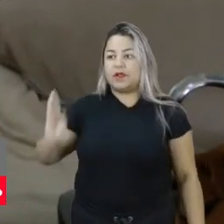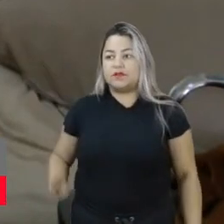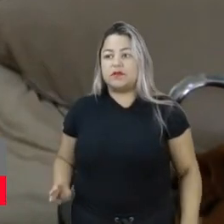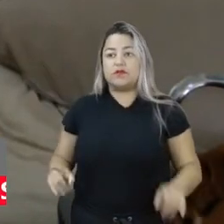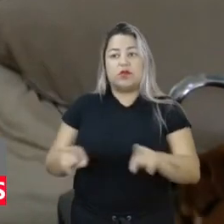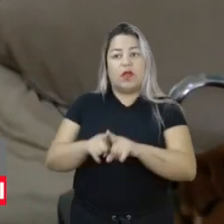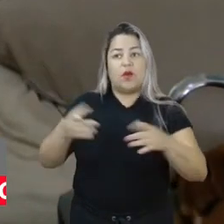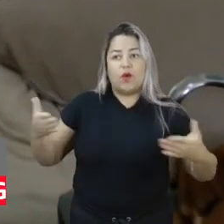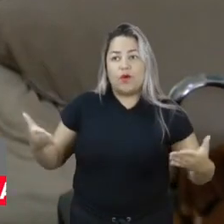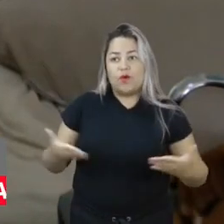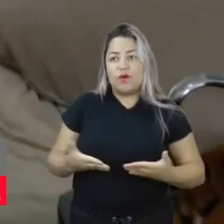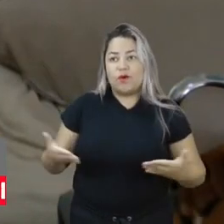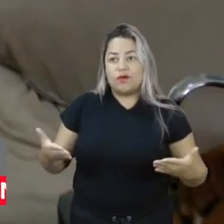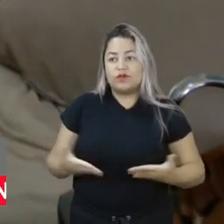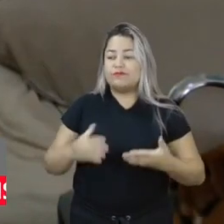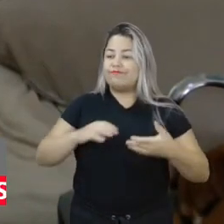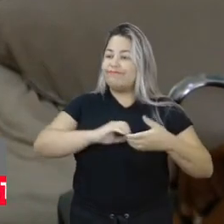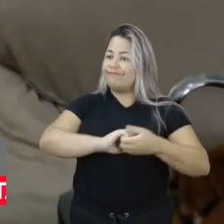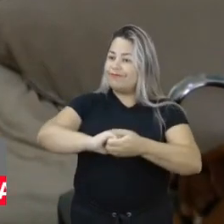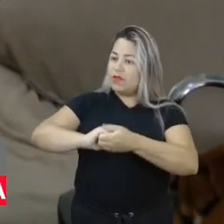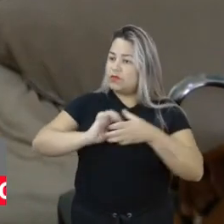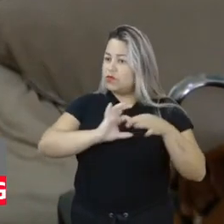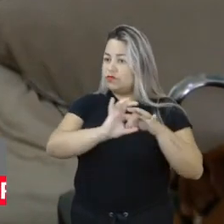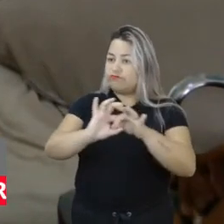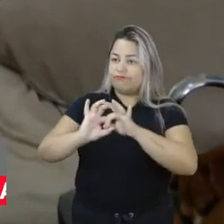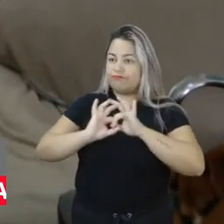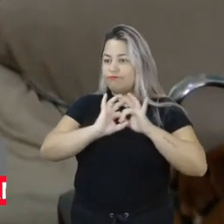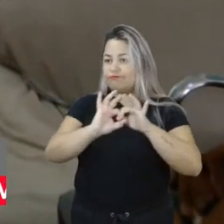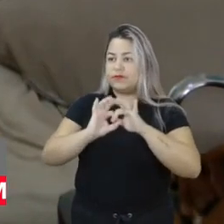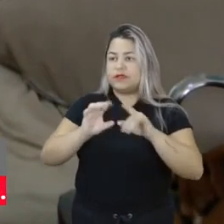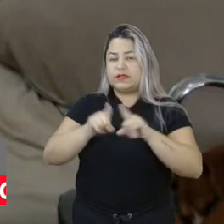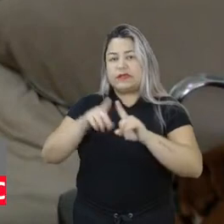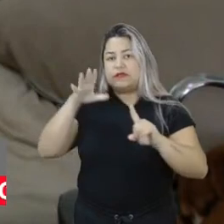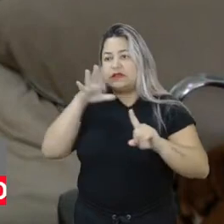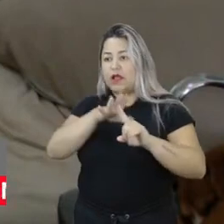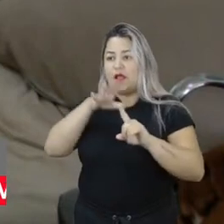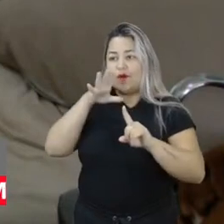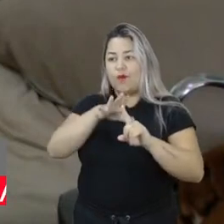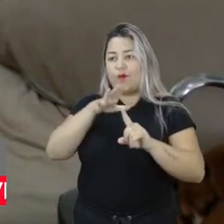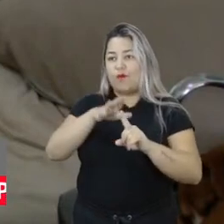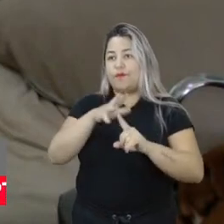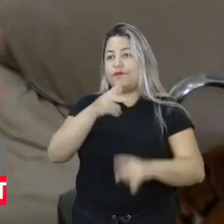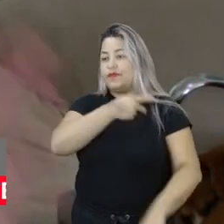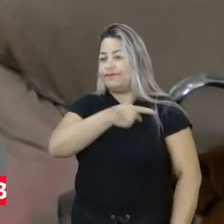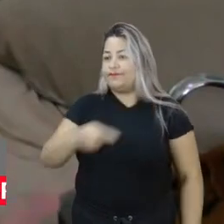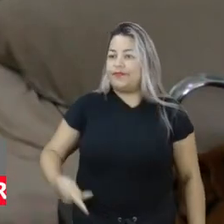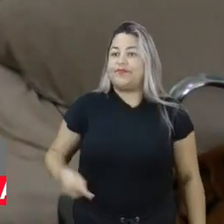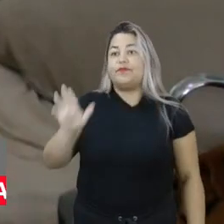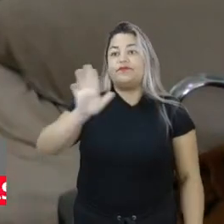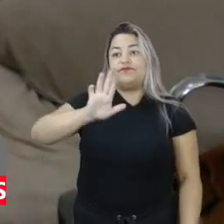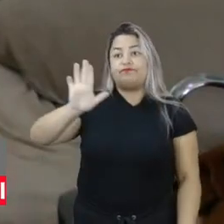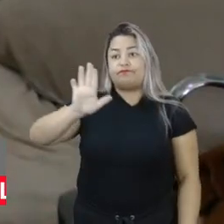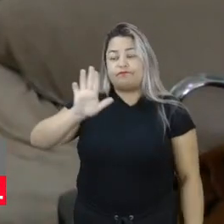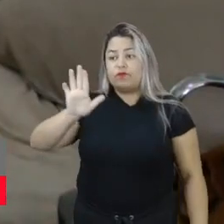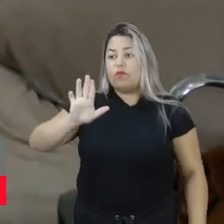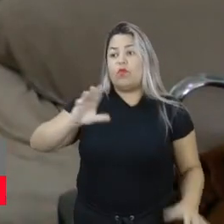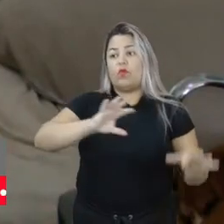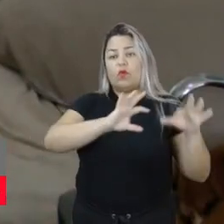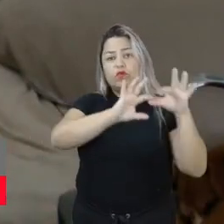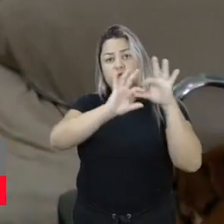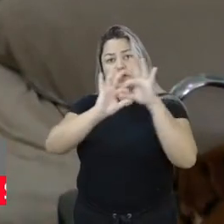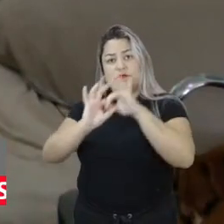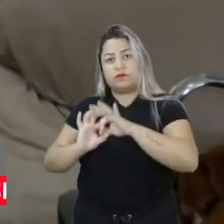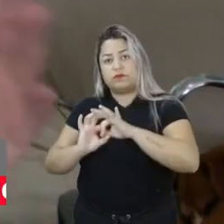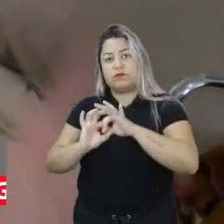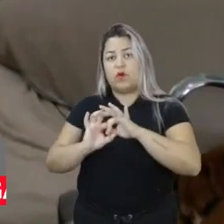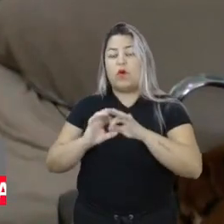que hoje andam de mãos dadas quando o assunto é atacar o governo Lula. Só para a gente contextualizar aqui o assunto, para quem não está